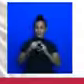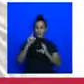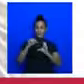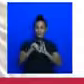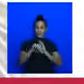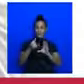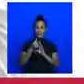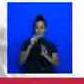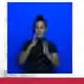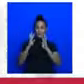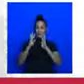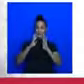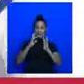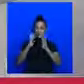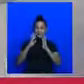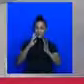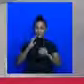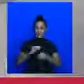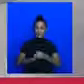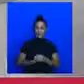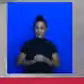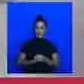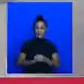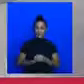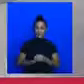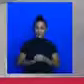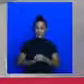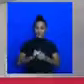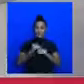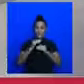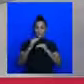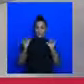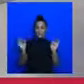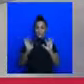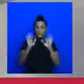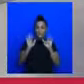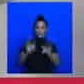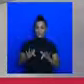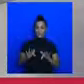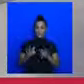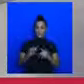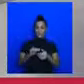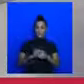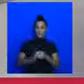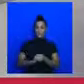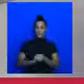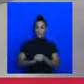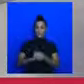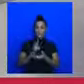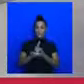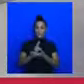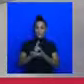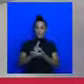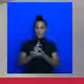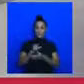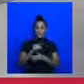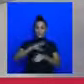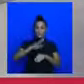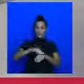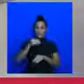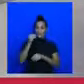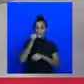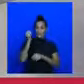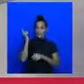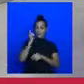Caixa e da Rede TV no YouTube e no Facebook. Procedimento concluído. Vamos seguir. Você tem mais